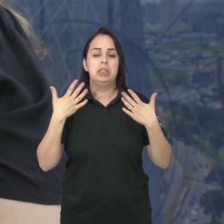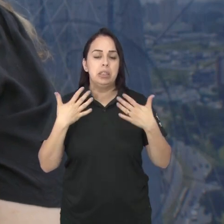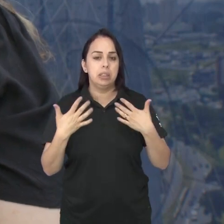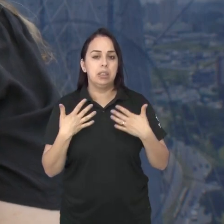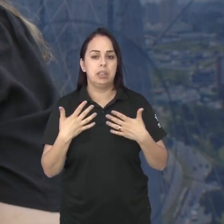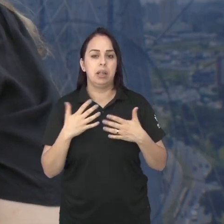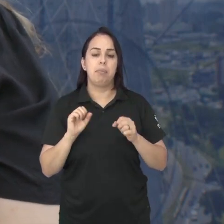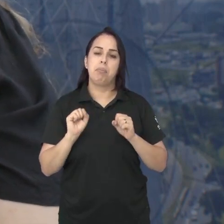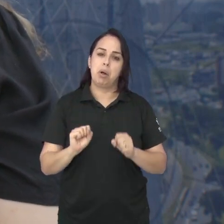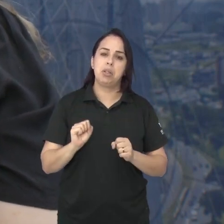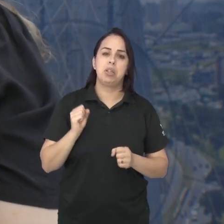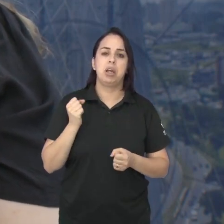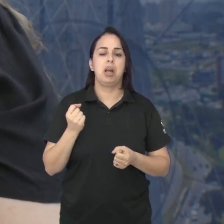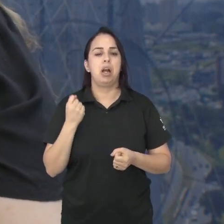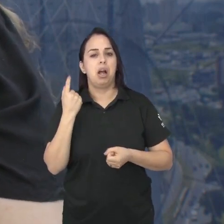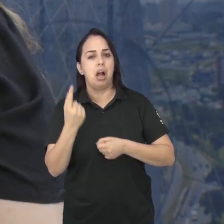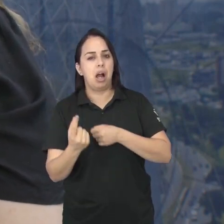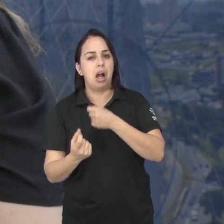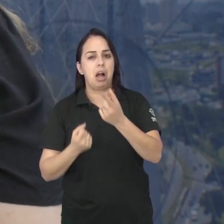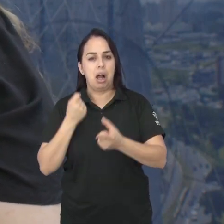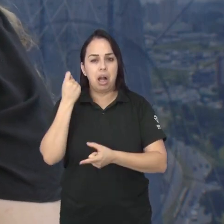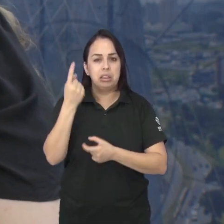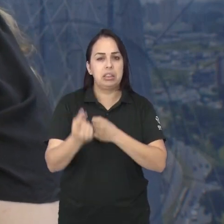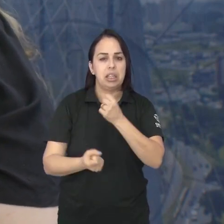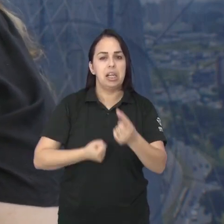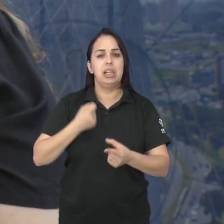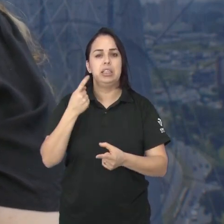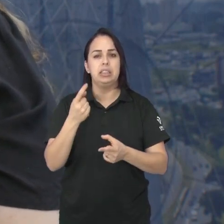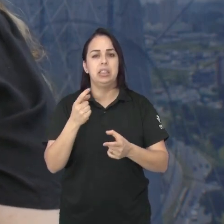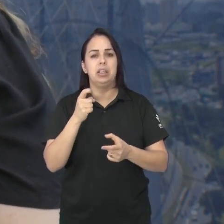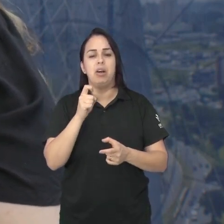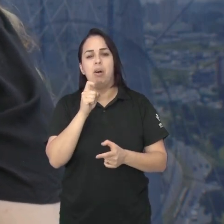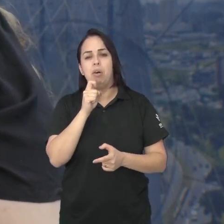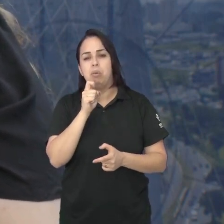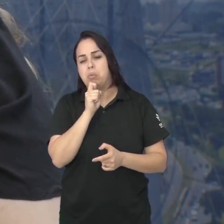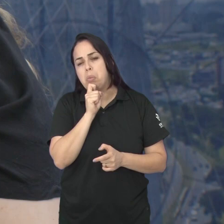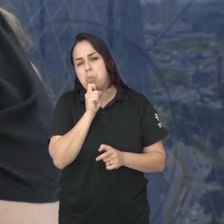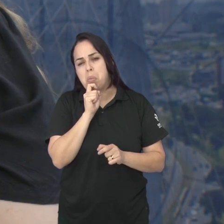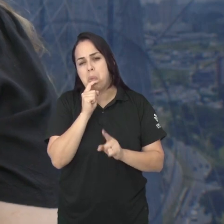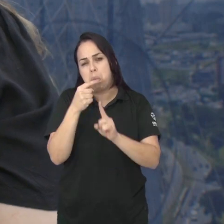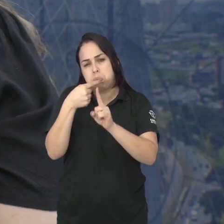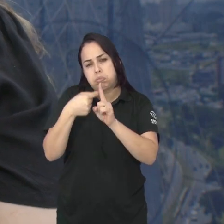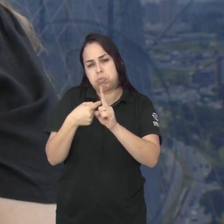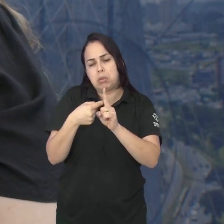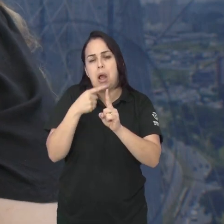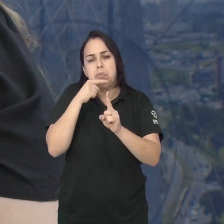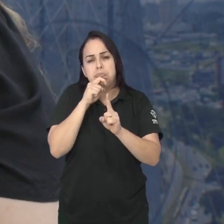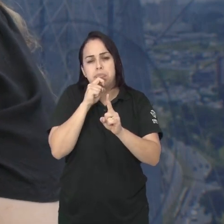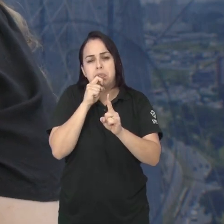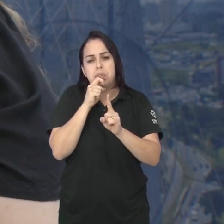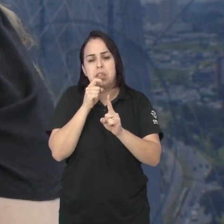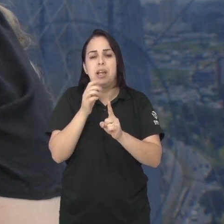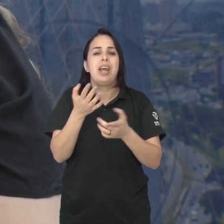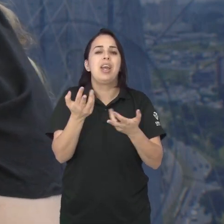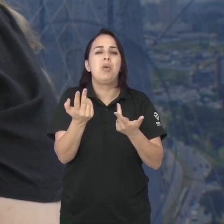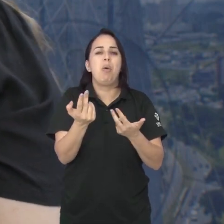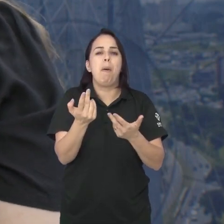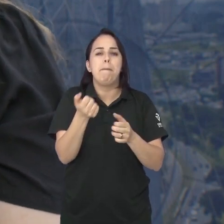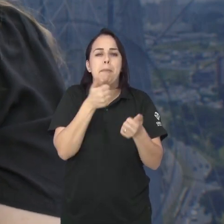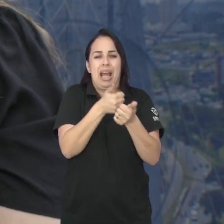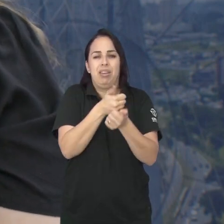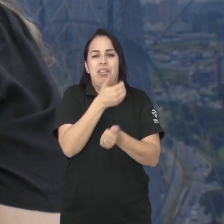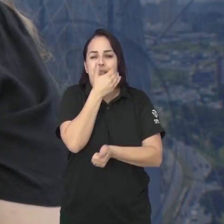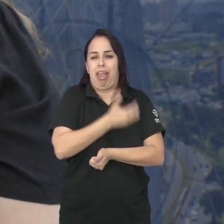que aconteçam alguns dias de inverno não, mas de temperaturas mais amenas, como a gente teve aí perto